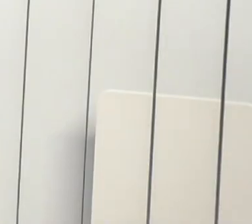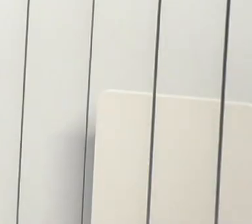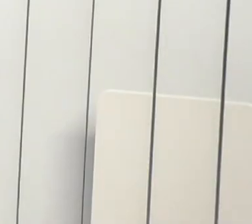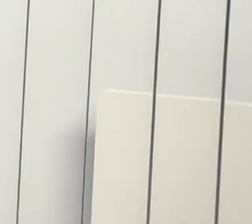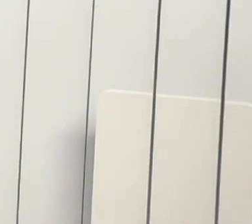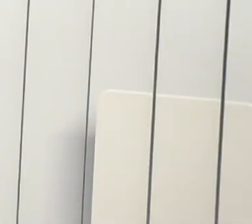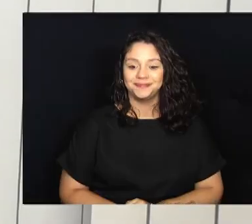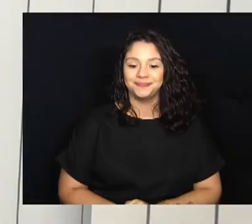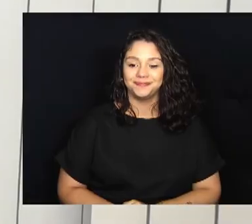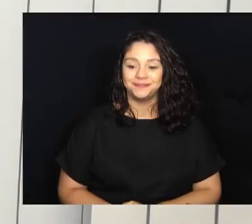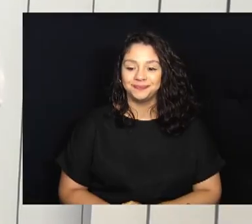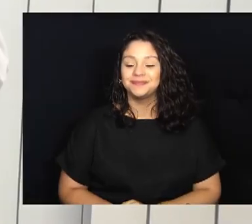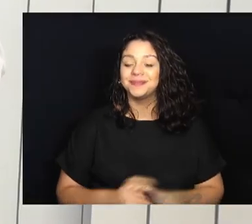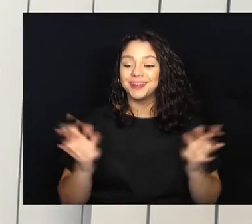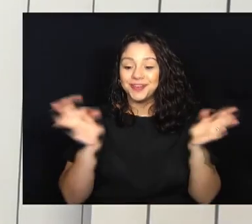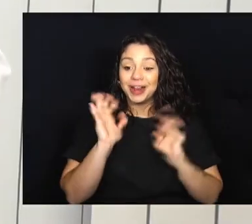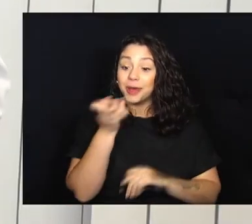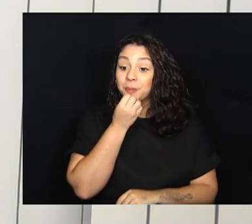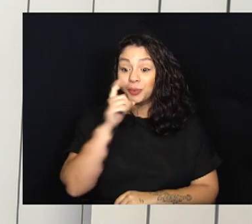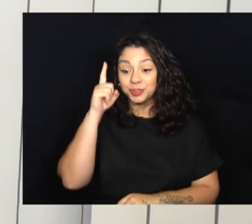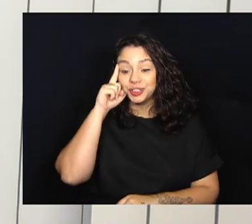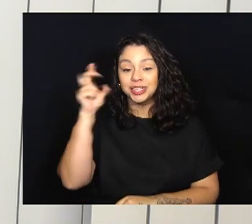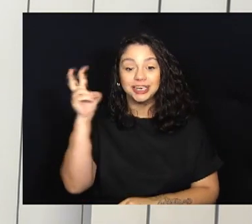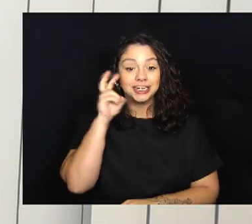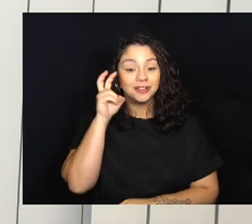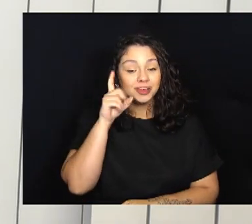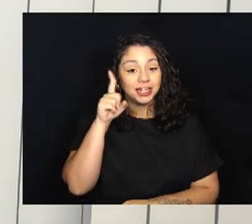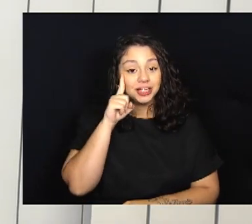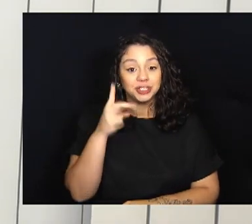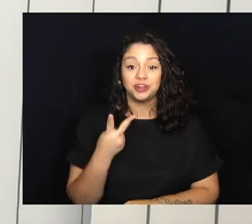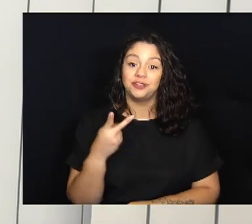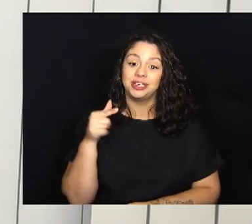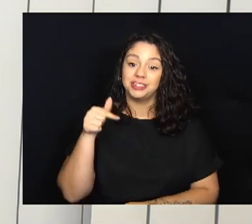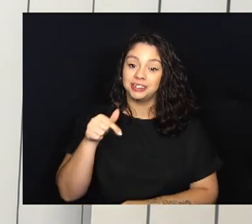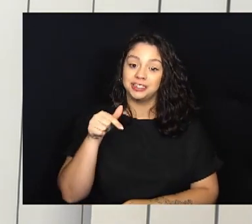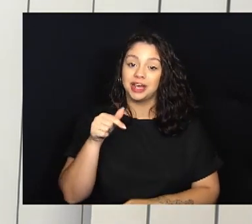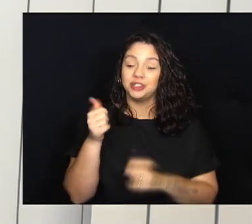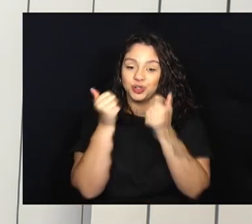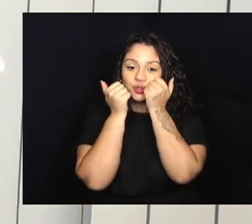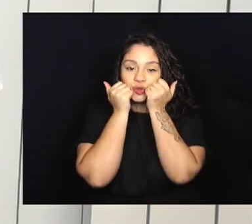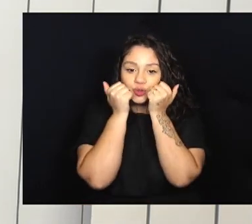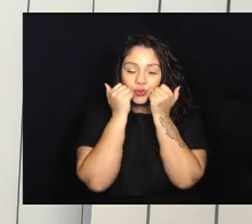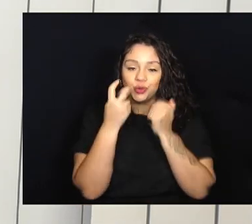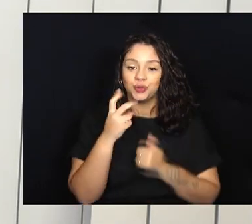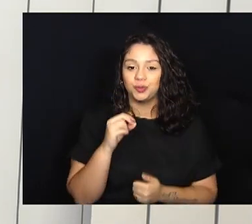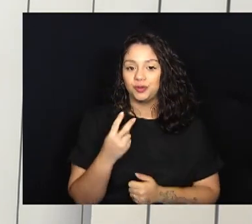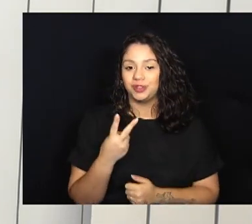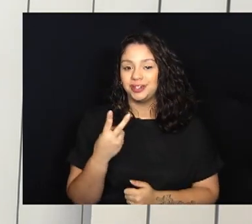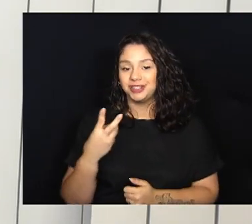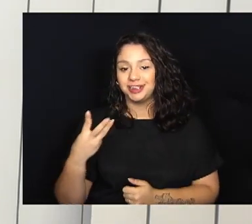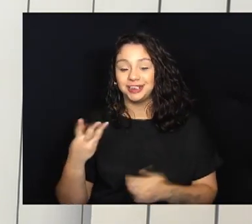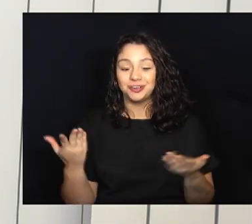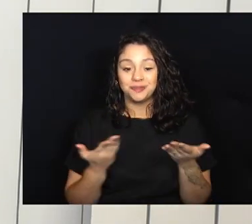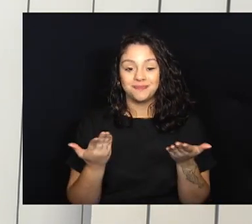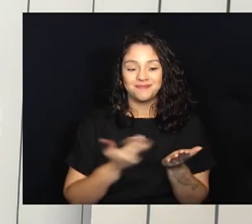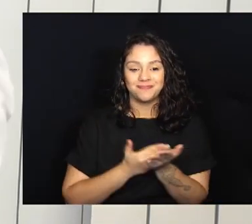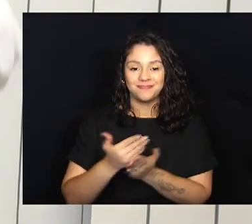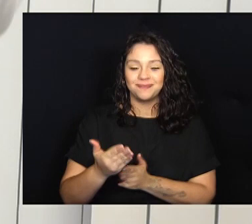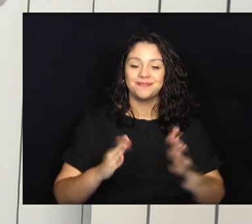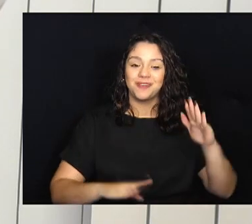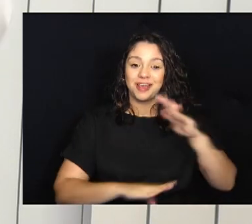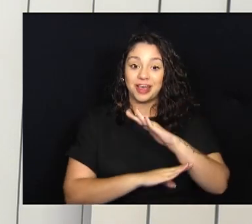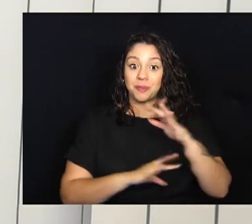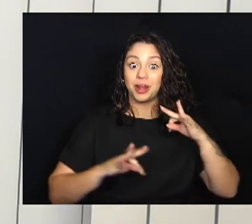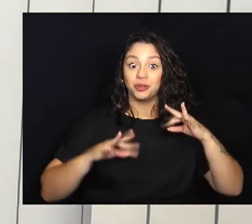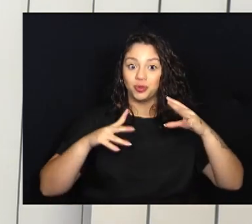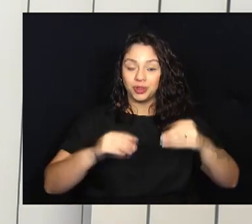Olá, bom dia. Quinta-feira, 27 de julho de 2023. Começa agora o Câmara Total ao